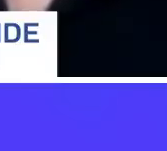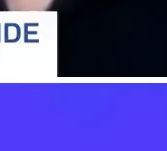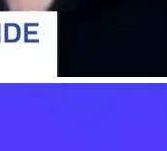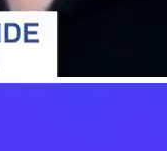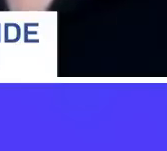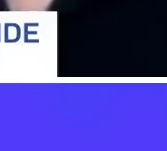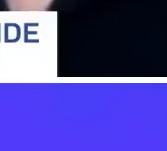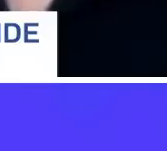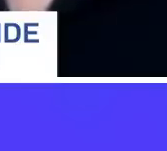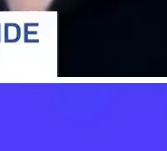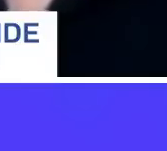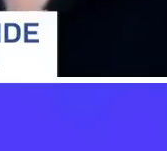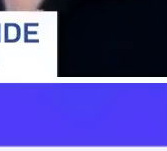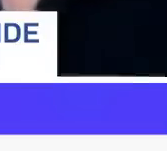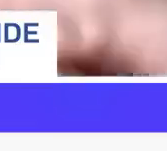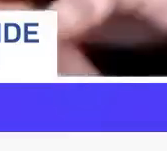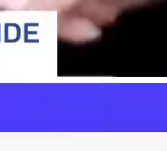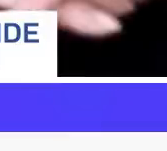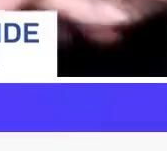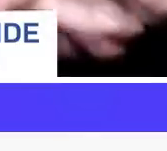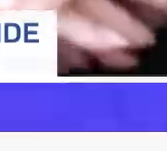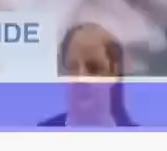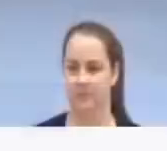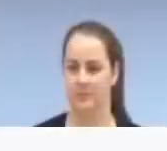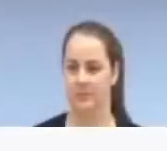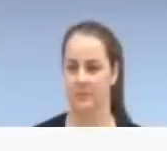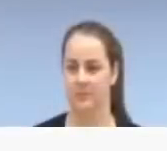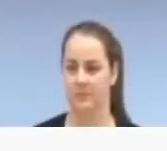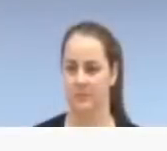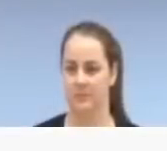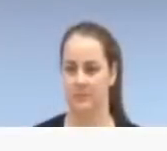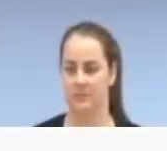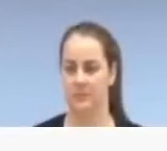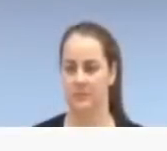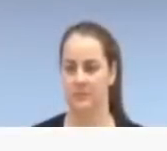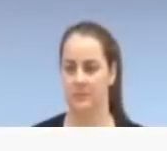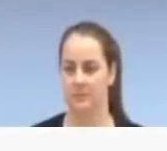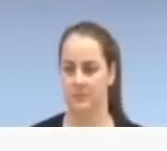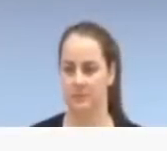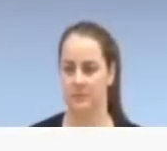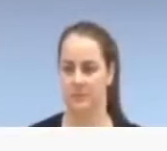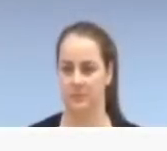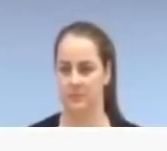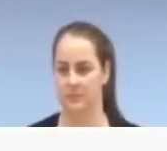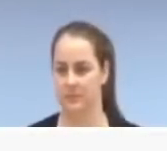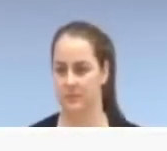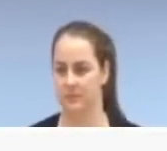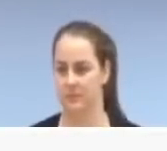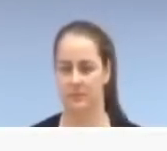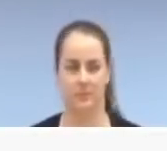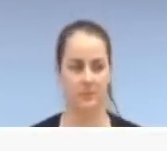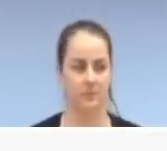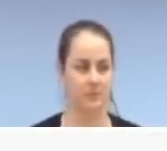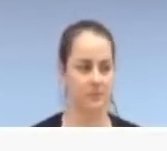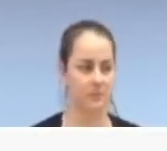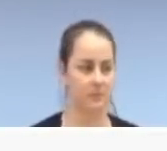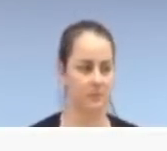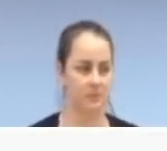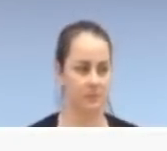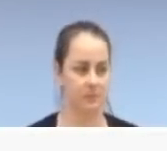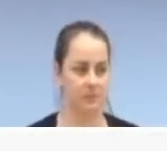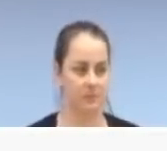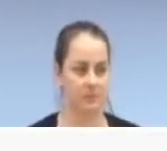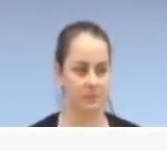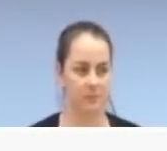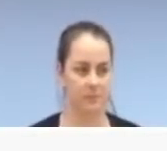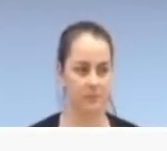teve uma vereadora de Florianópolis a Carla Aires que é do PT ela foi assediada pelo colega o Marquinhos da Silva